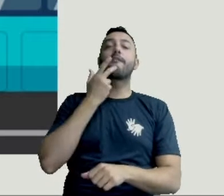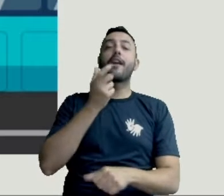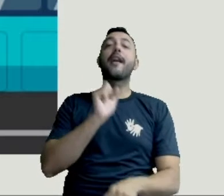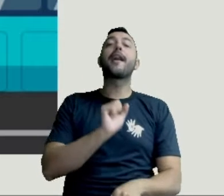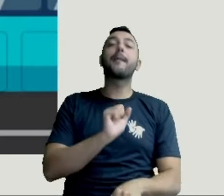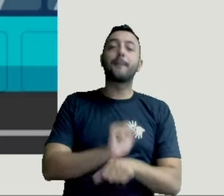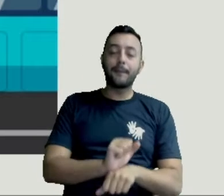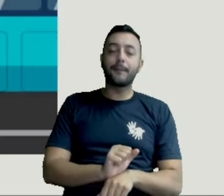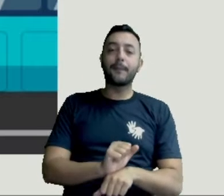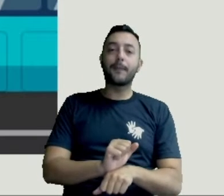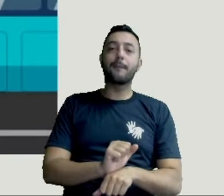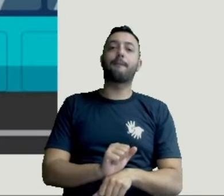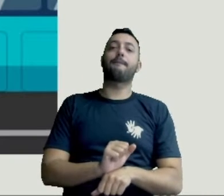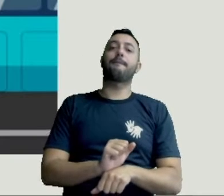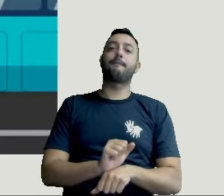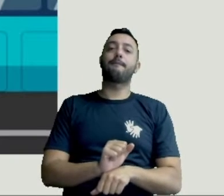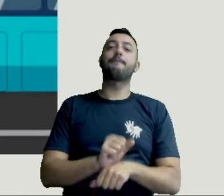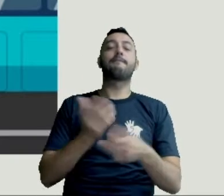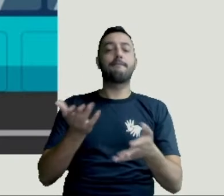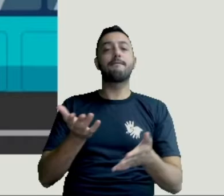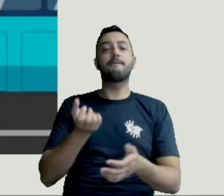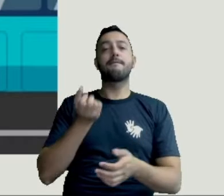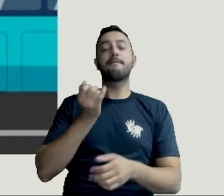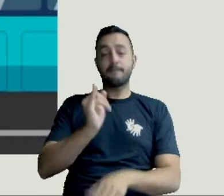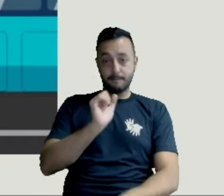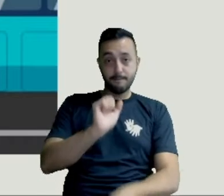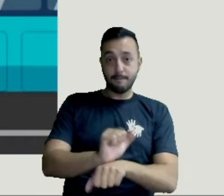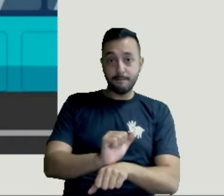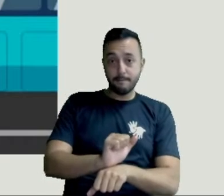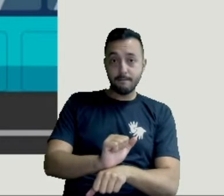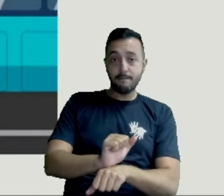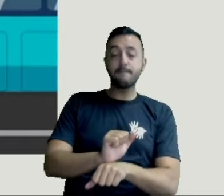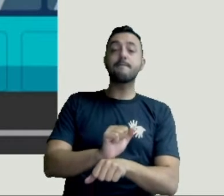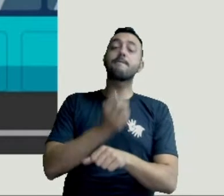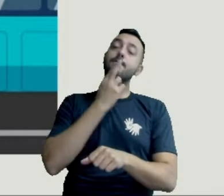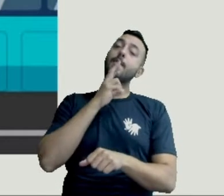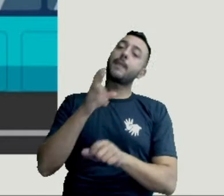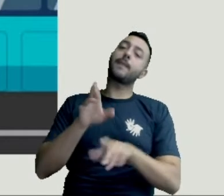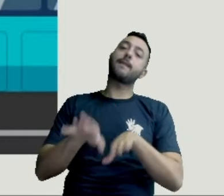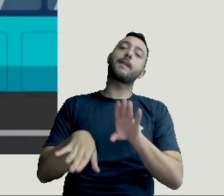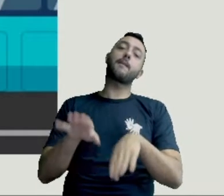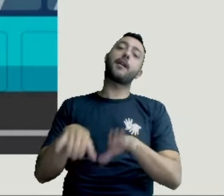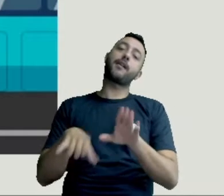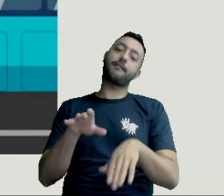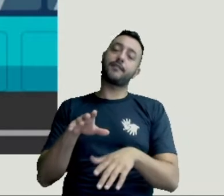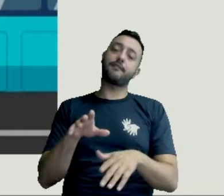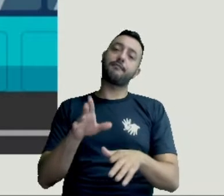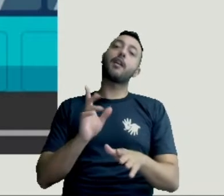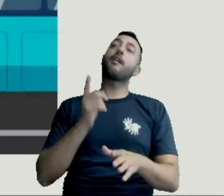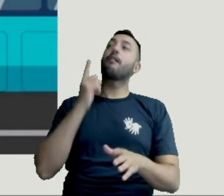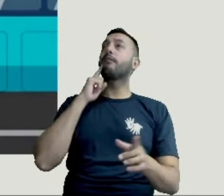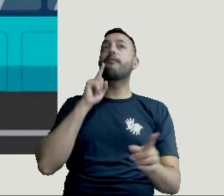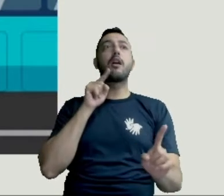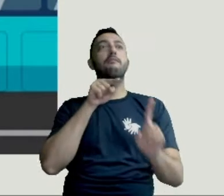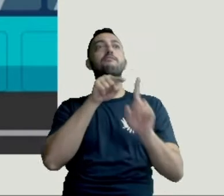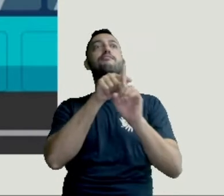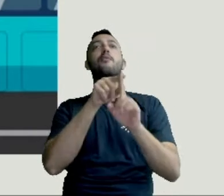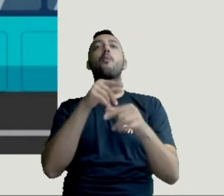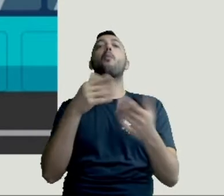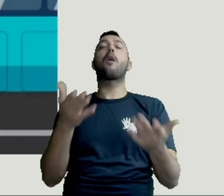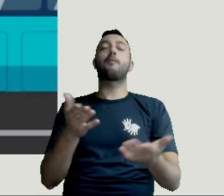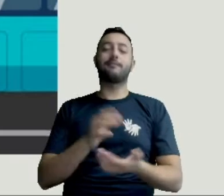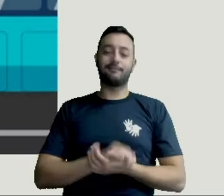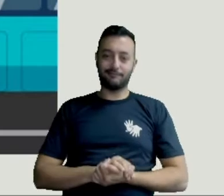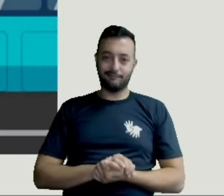dizer parado. Ou está parado? A resposta é depende do referencial.